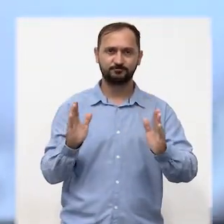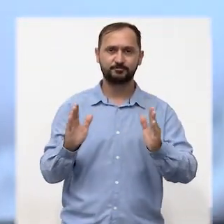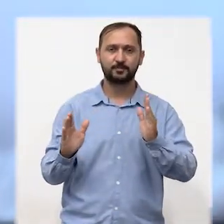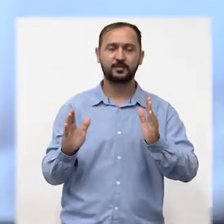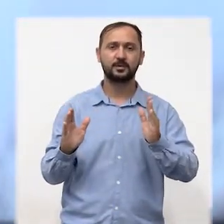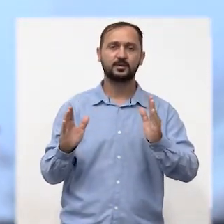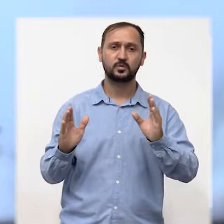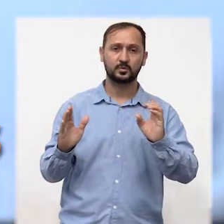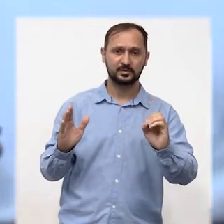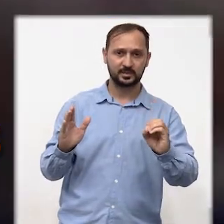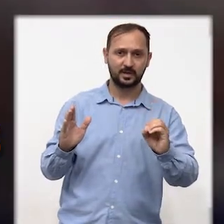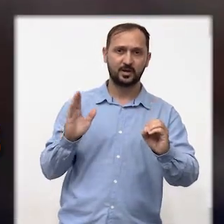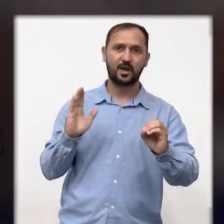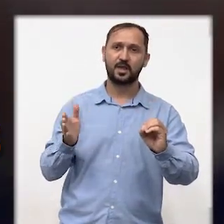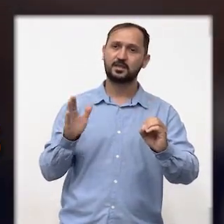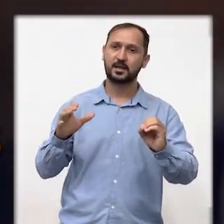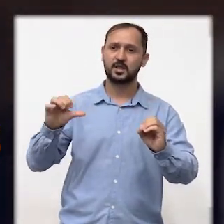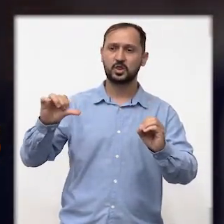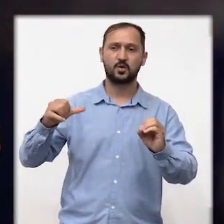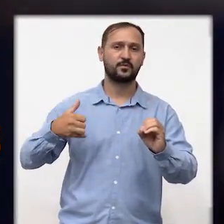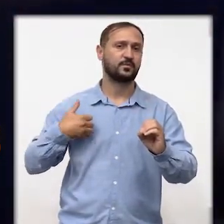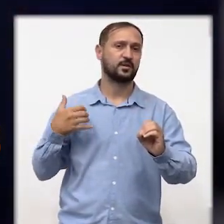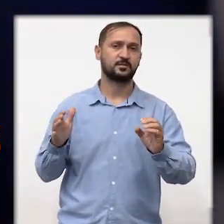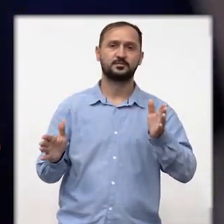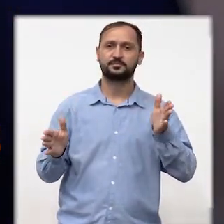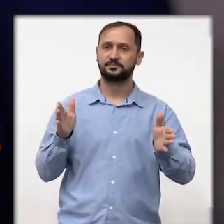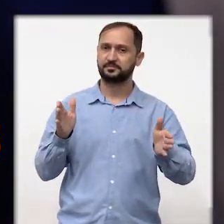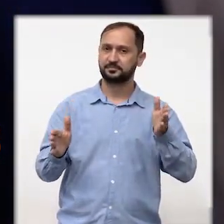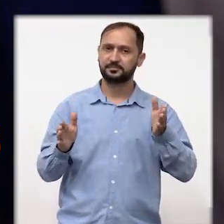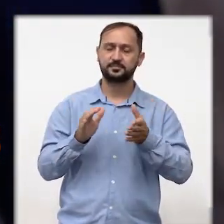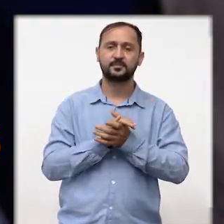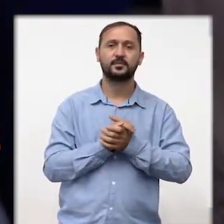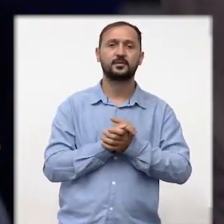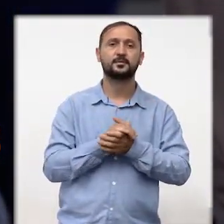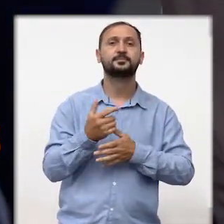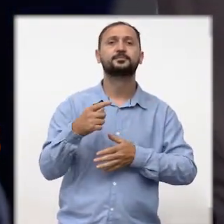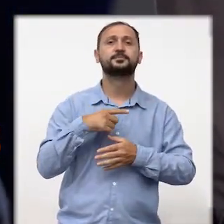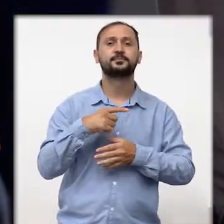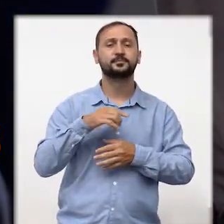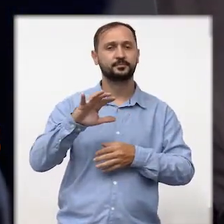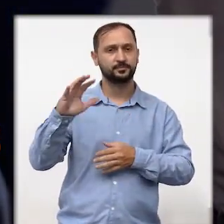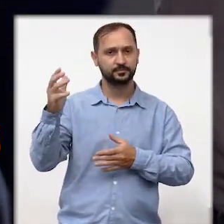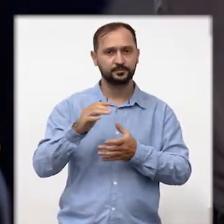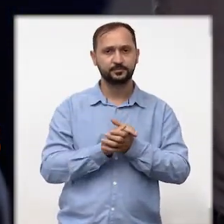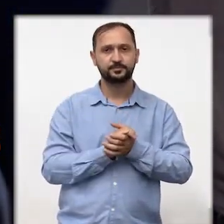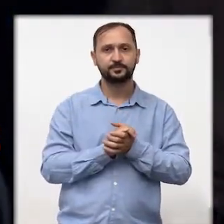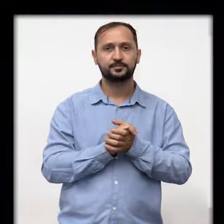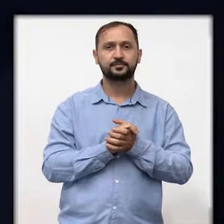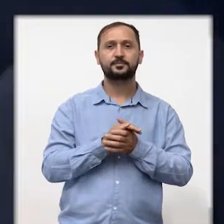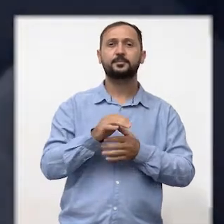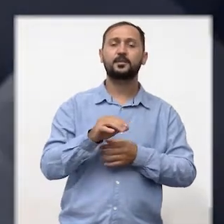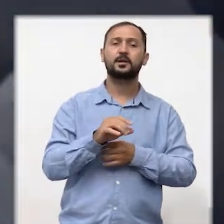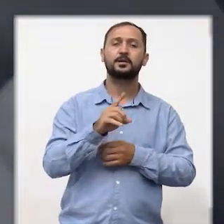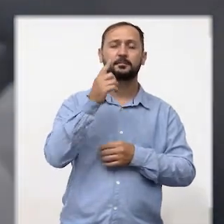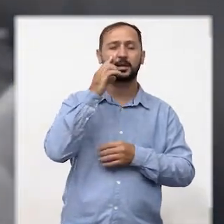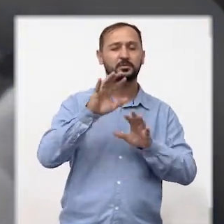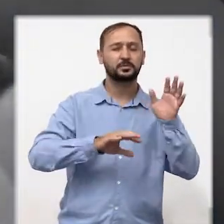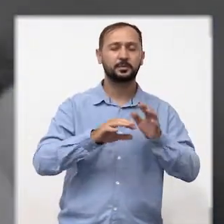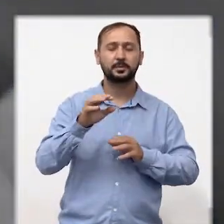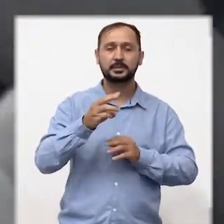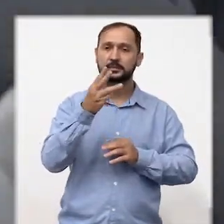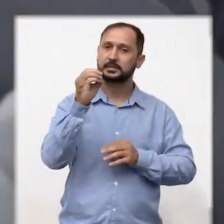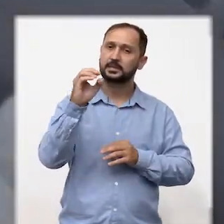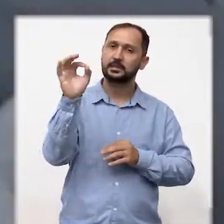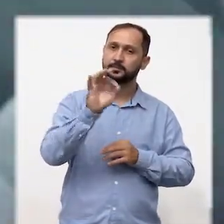abusos é a que vai do 0 aos 9 anos, com mais da metade dos delitos. E mais de 1/3